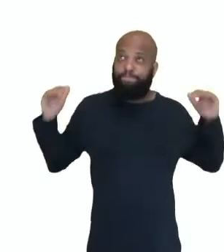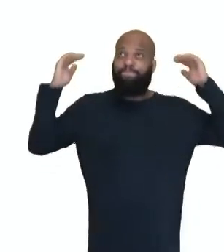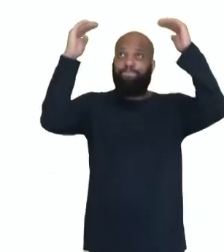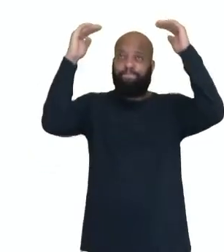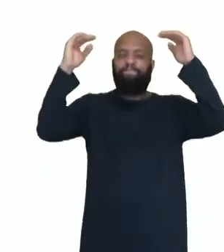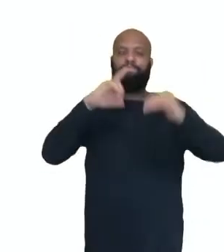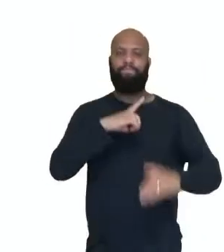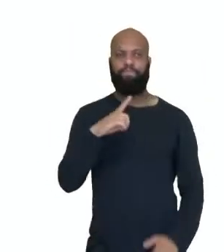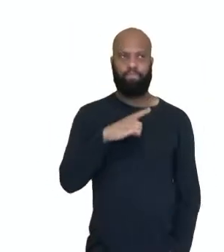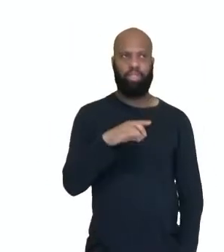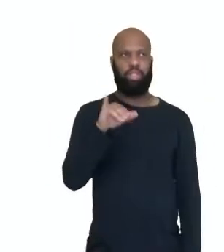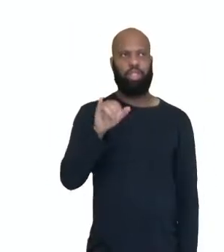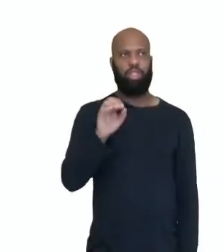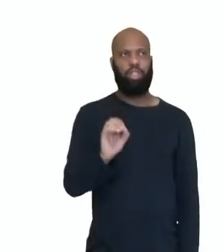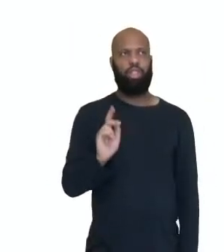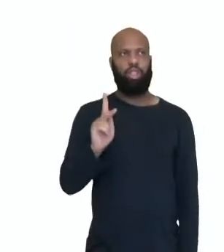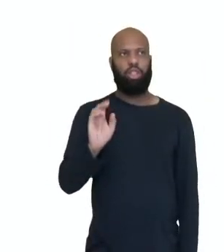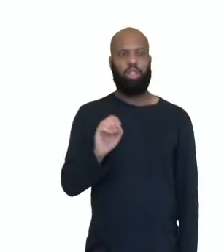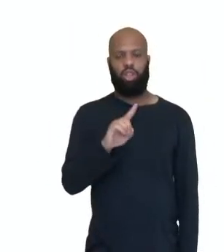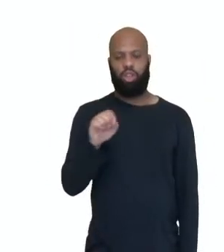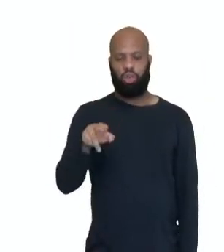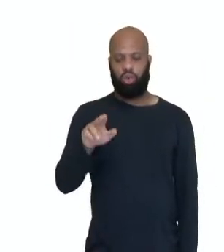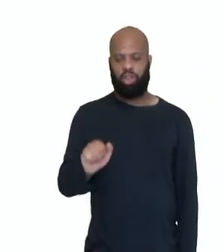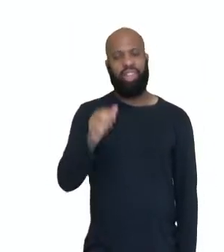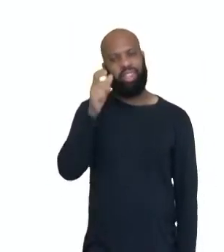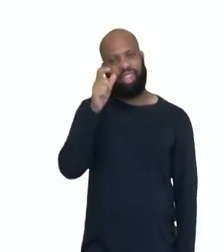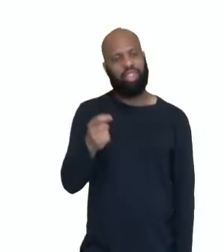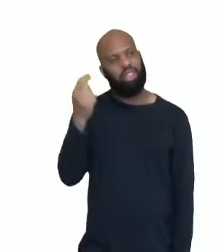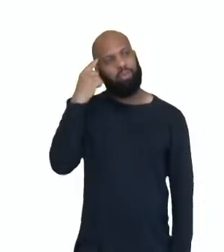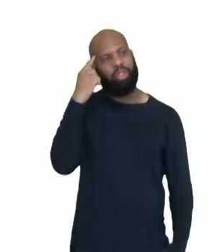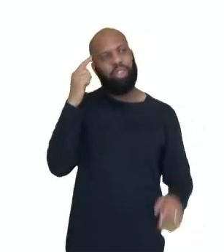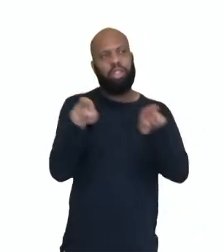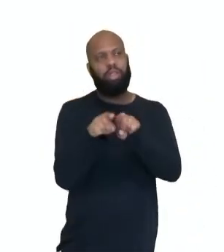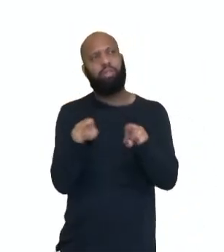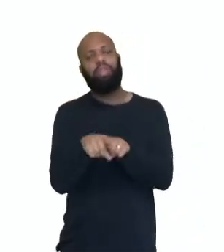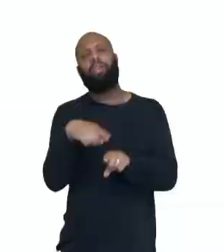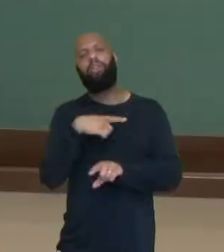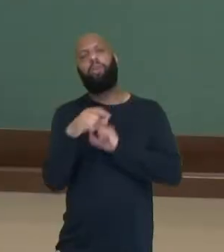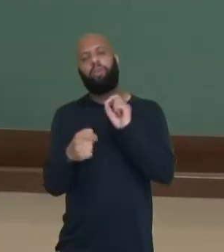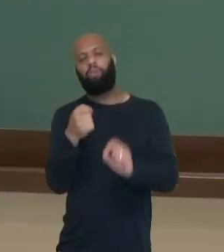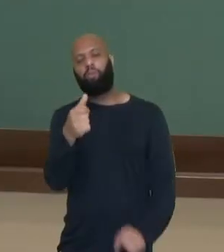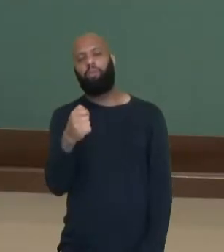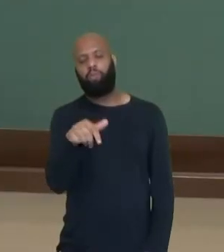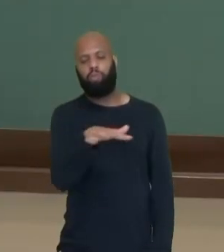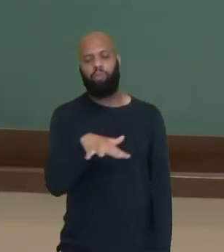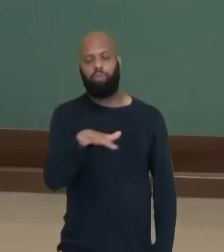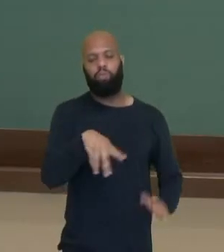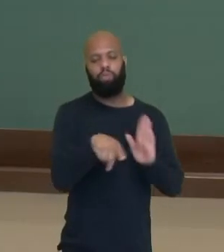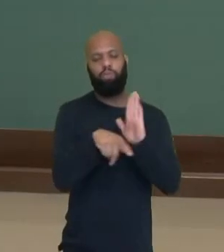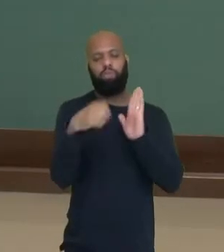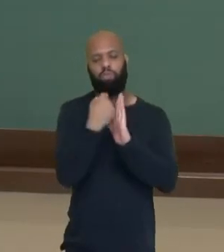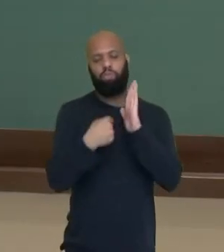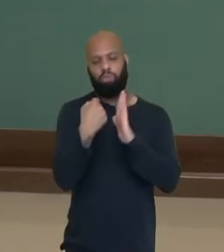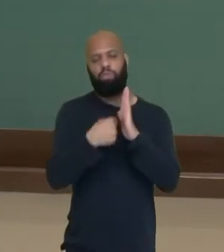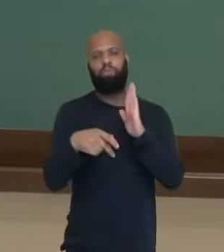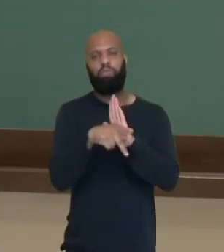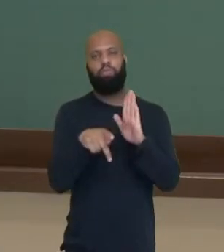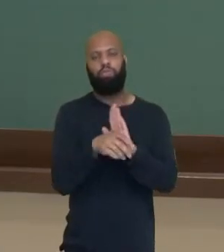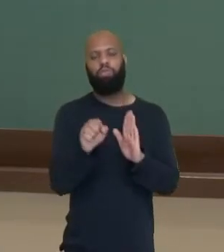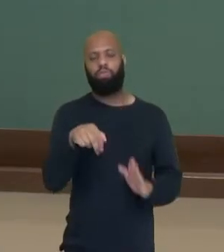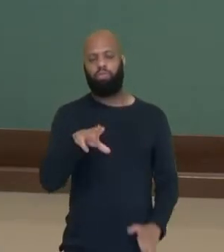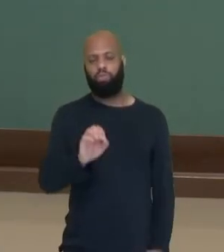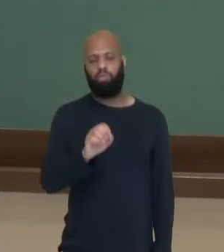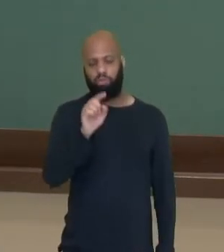pirâmide. Interessante pensar que é uma pequena parcela dos lutadores de sumô que